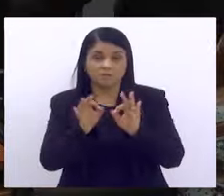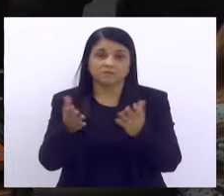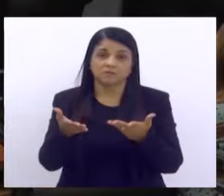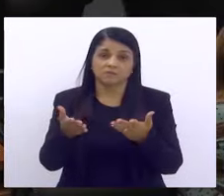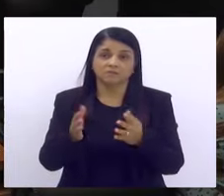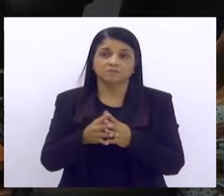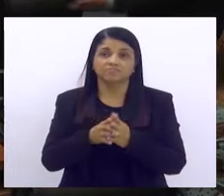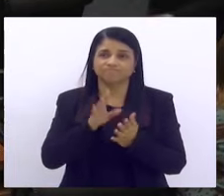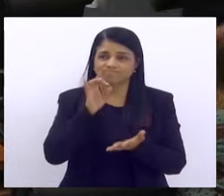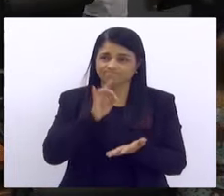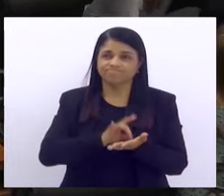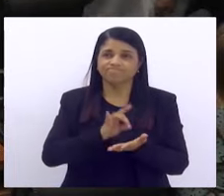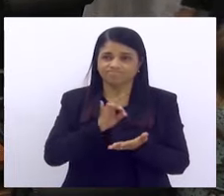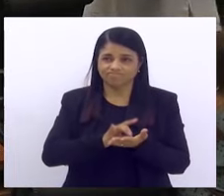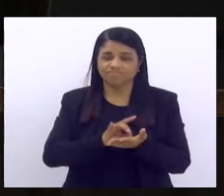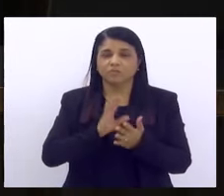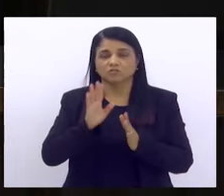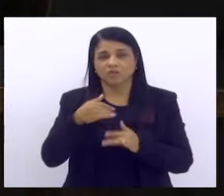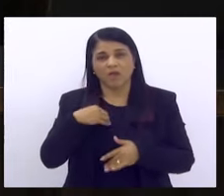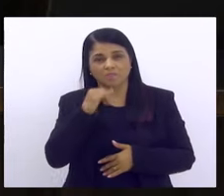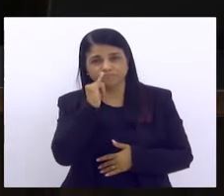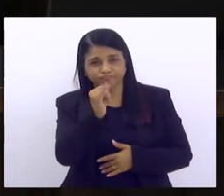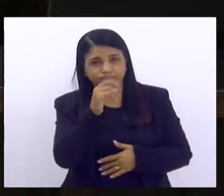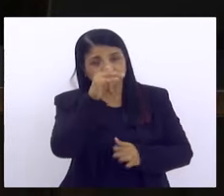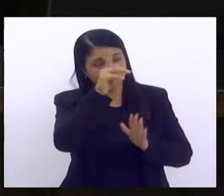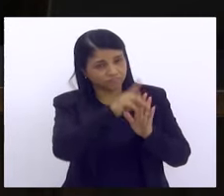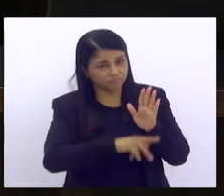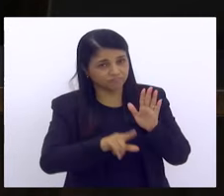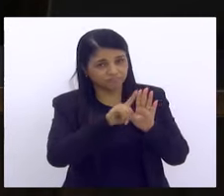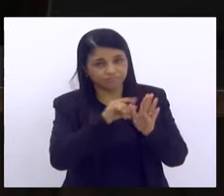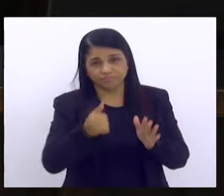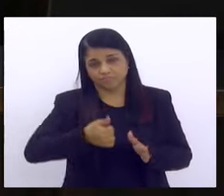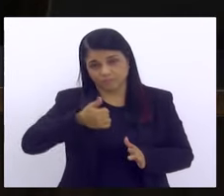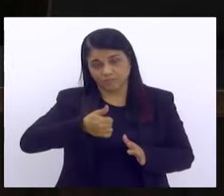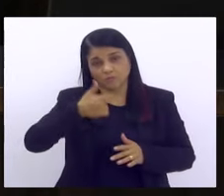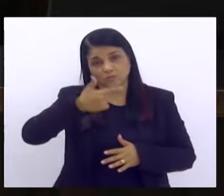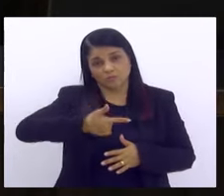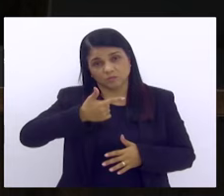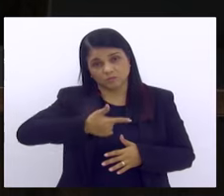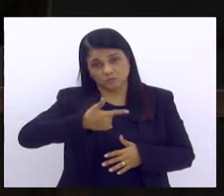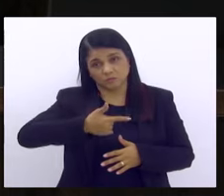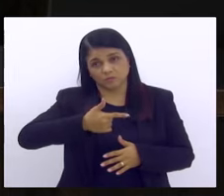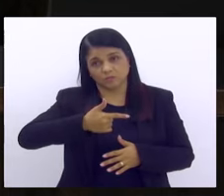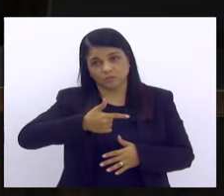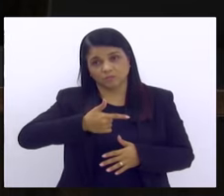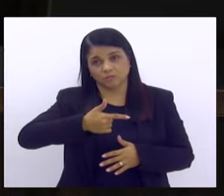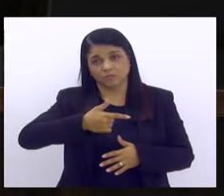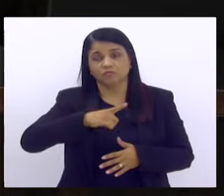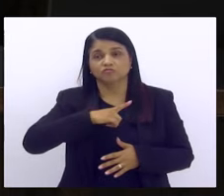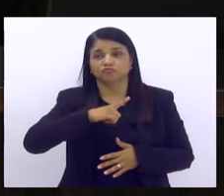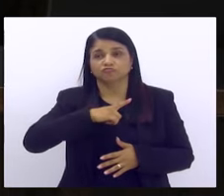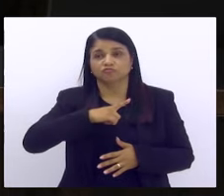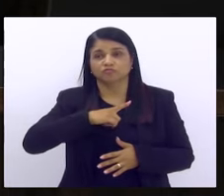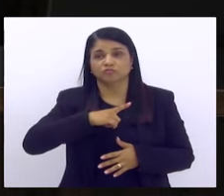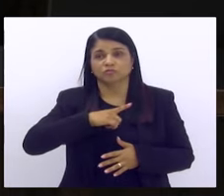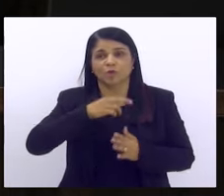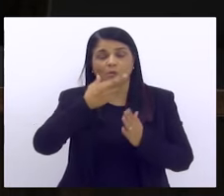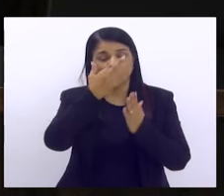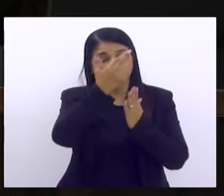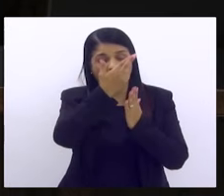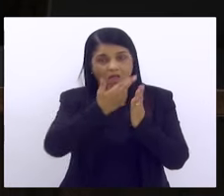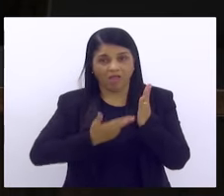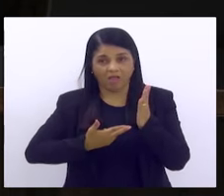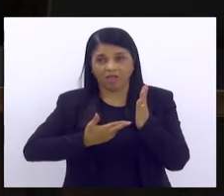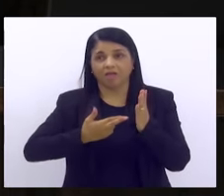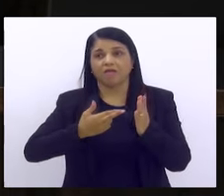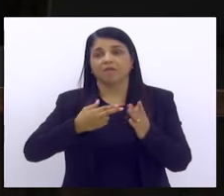Na verdade, a gente havia cantado o primeiro projeto e o segundo, mas tinha um requerimento de destaque,